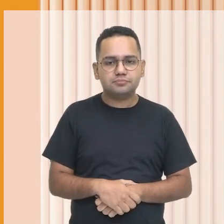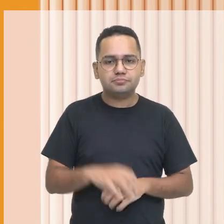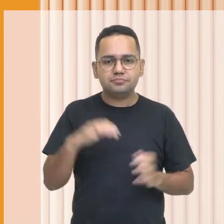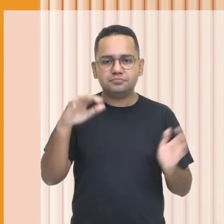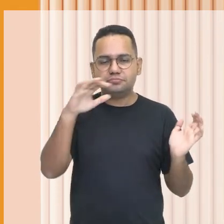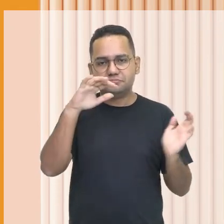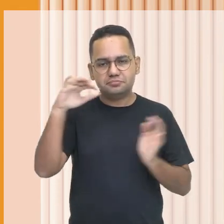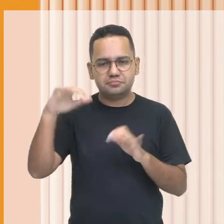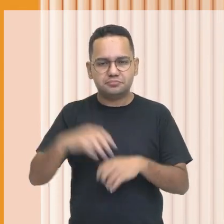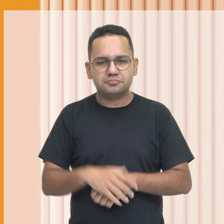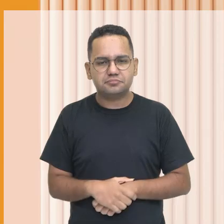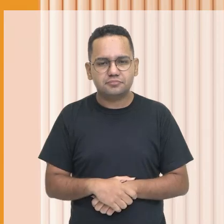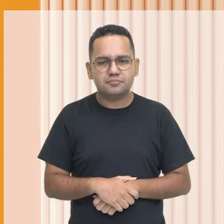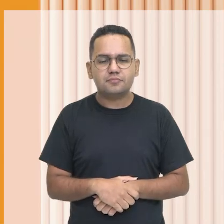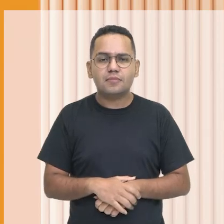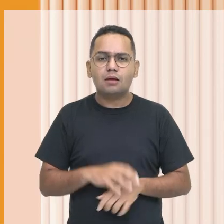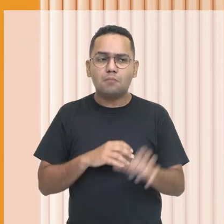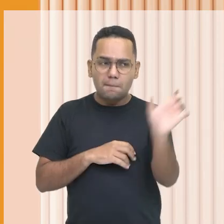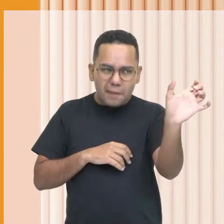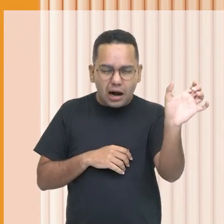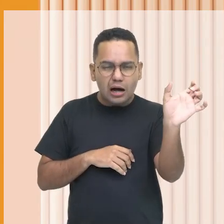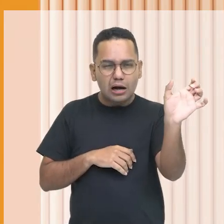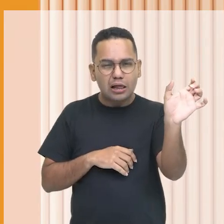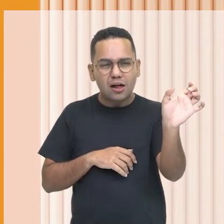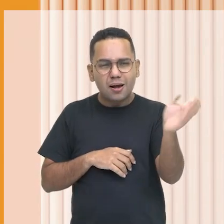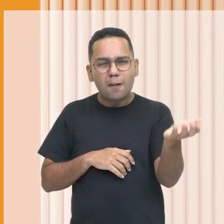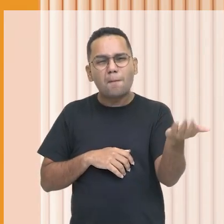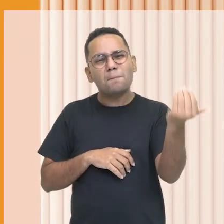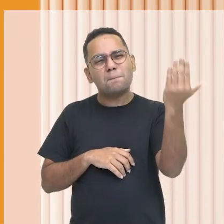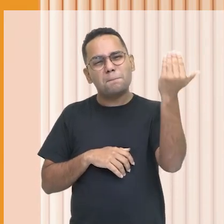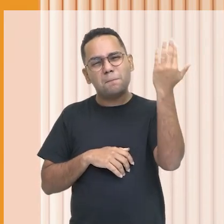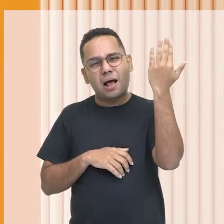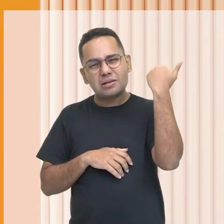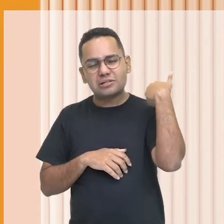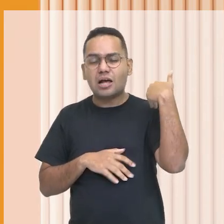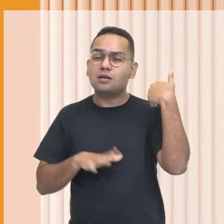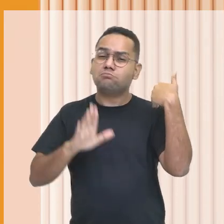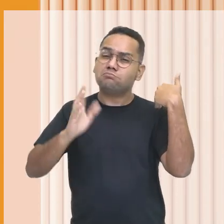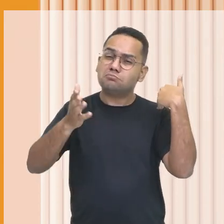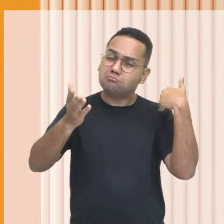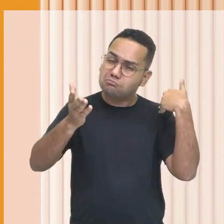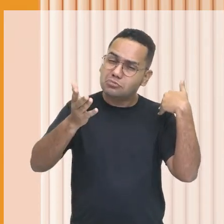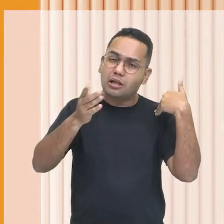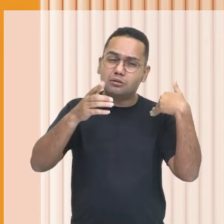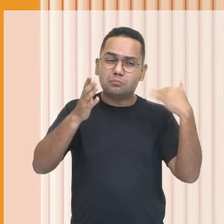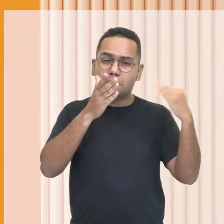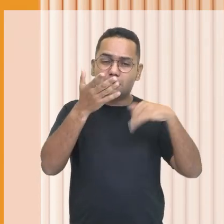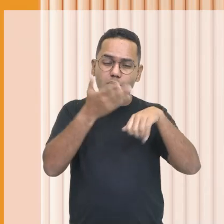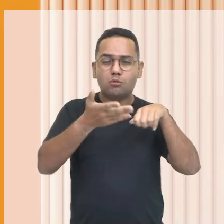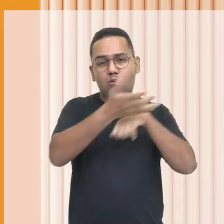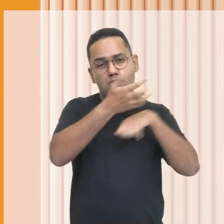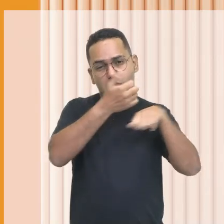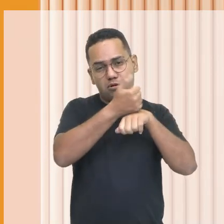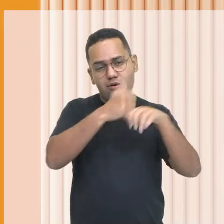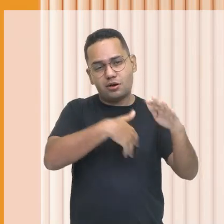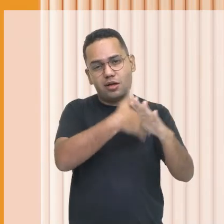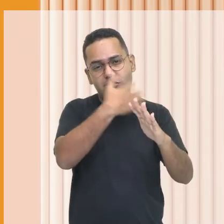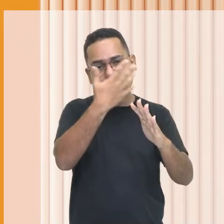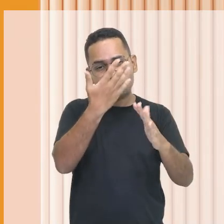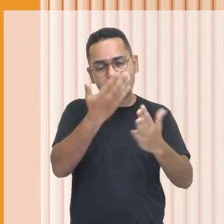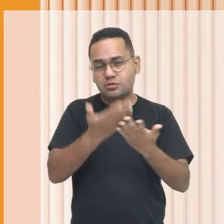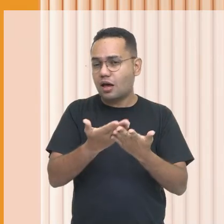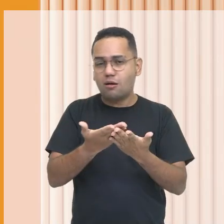que vem desde o processo, tá, de fundação das raízes do que mais tarde se tornaria a República Brasileira, ou